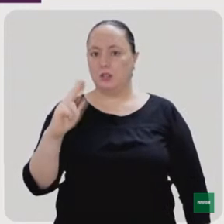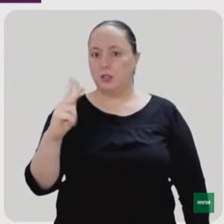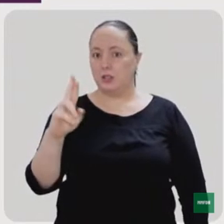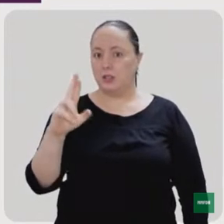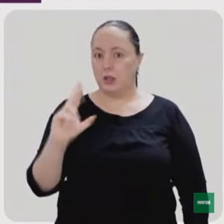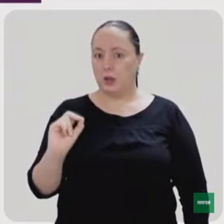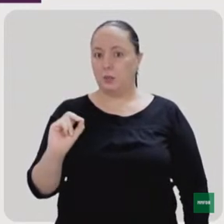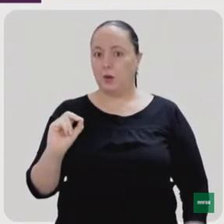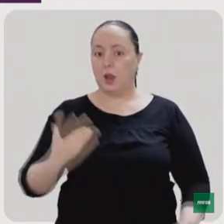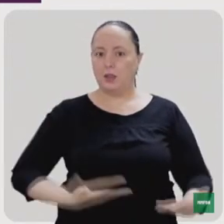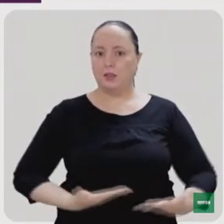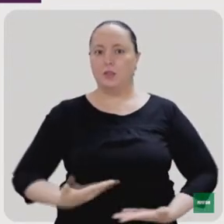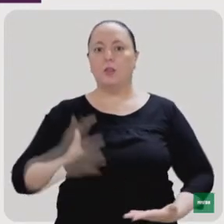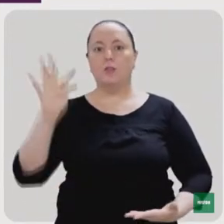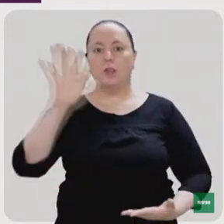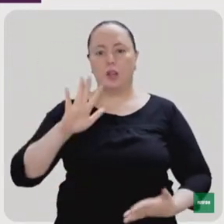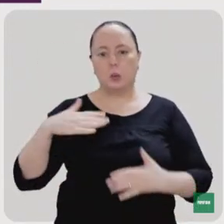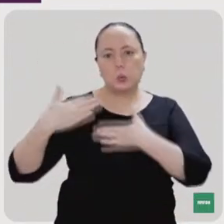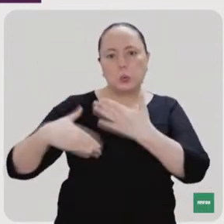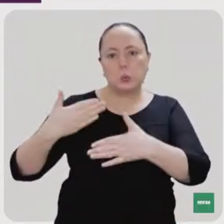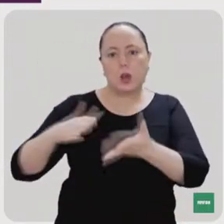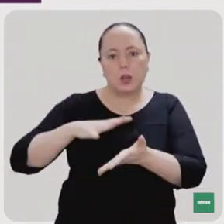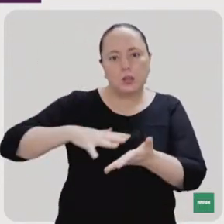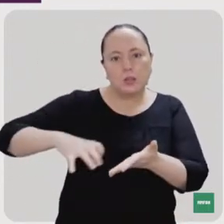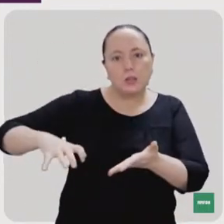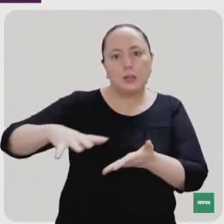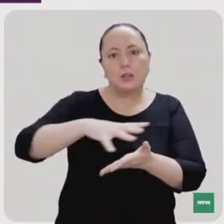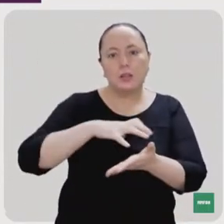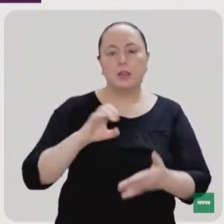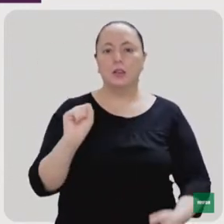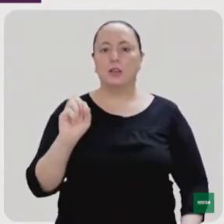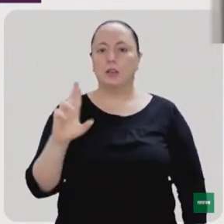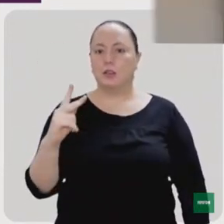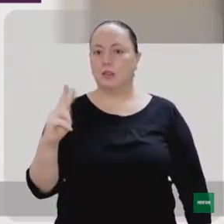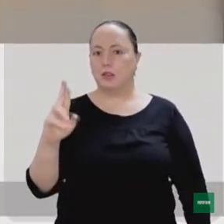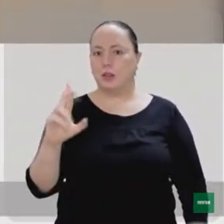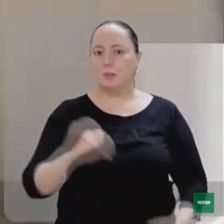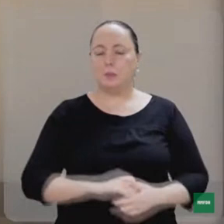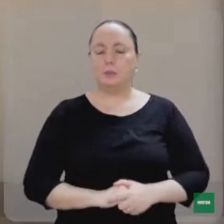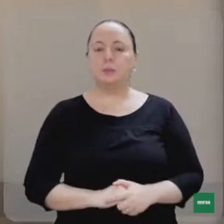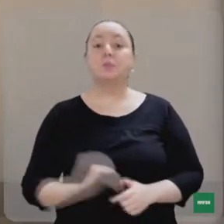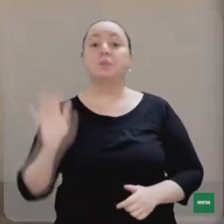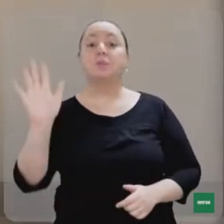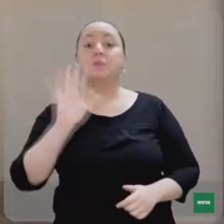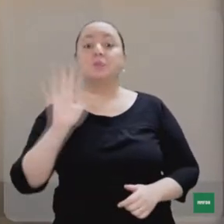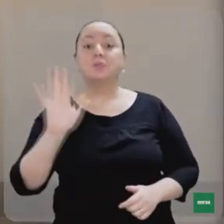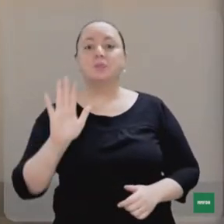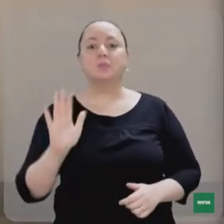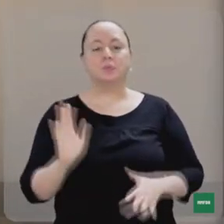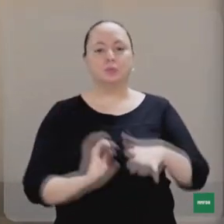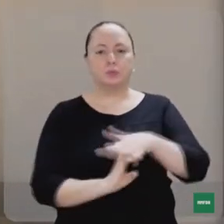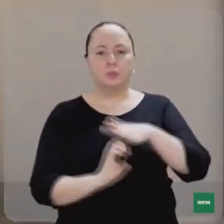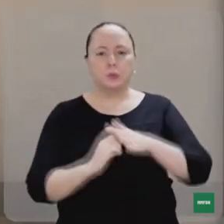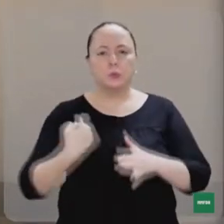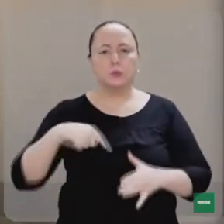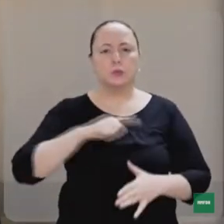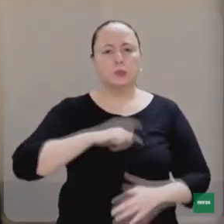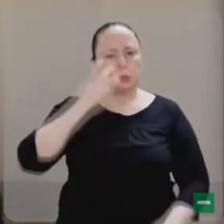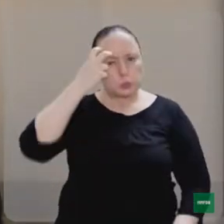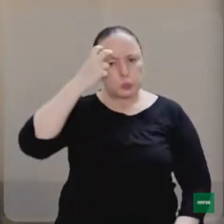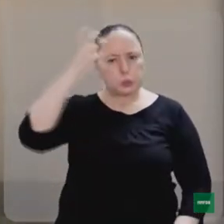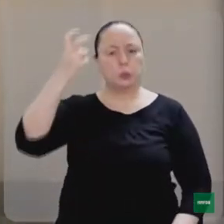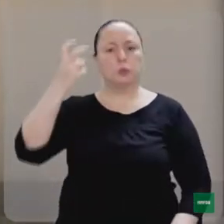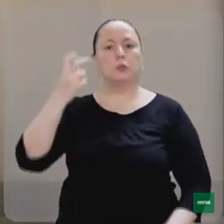SERPRO, Serviço Federal de Processamento de Dados, SERPRO. Salve, pessoal! O SERPRO é expert